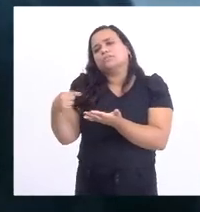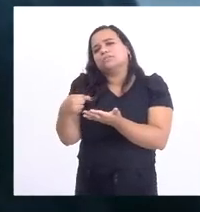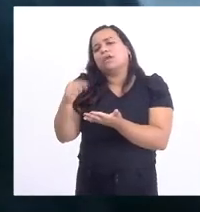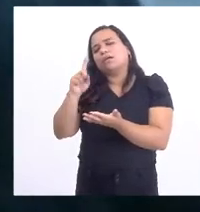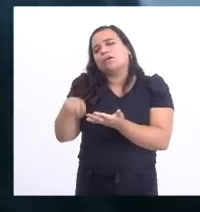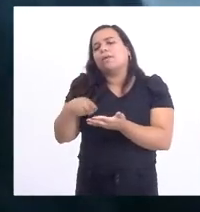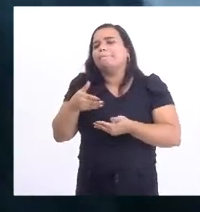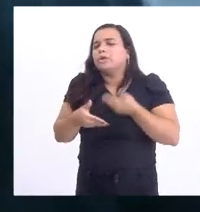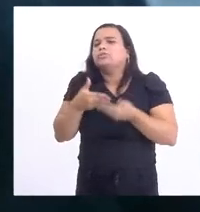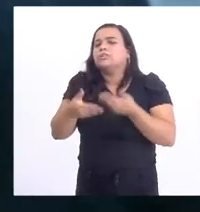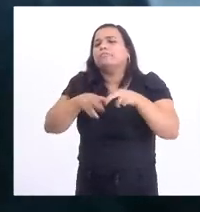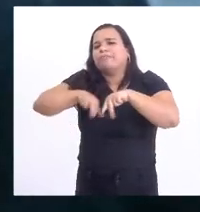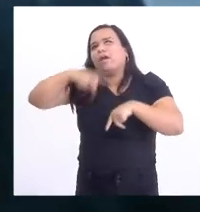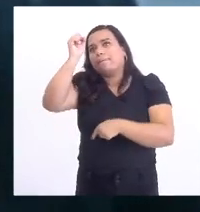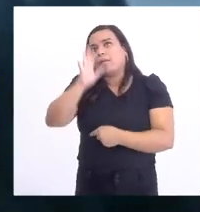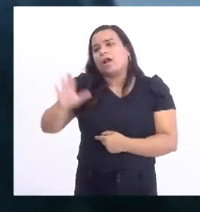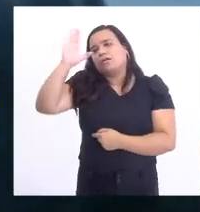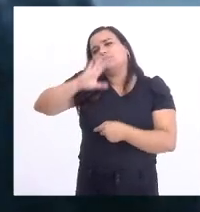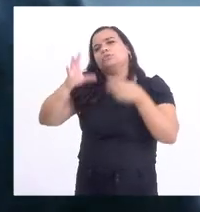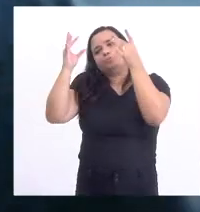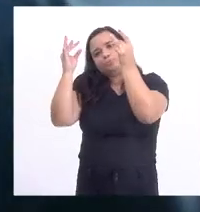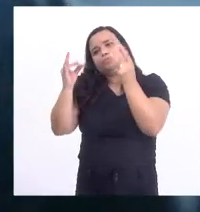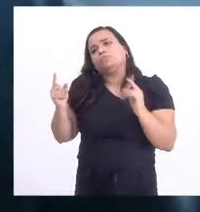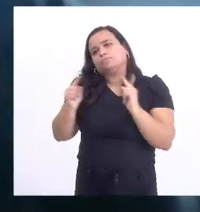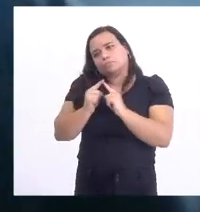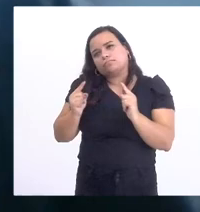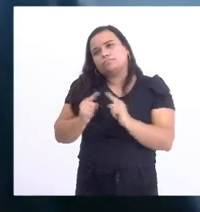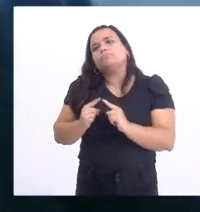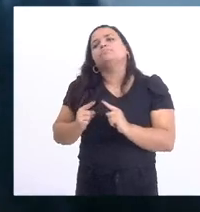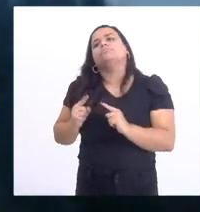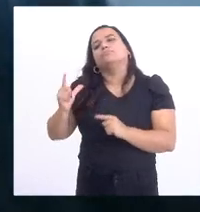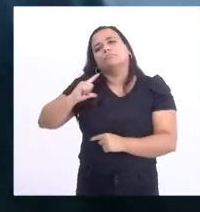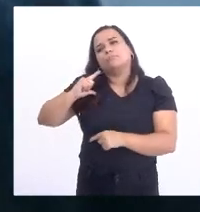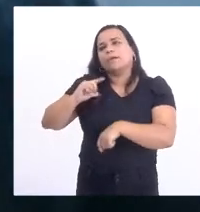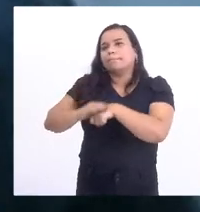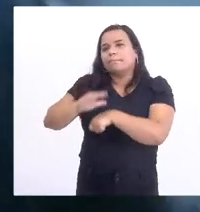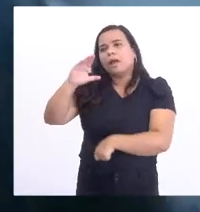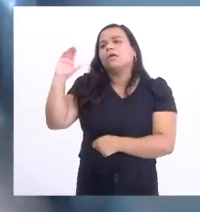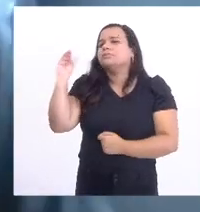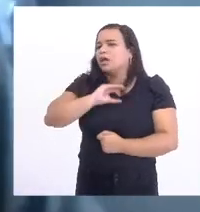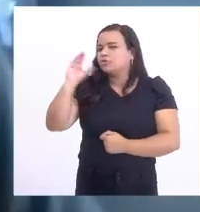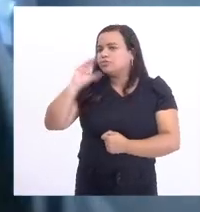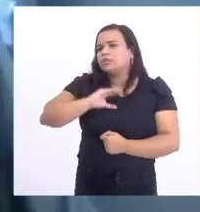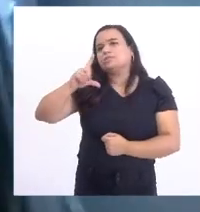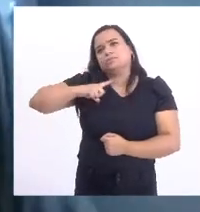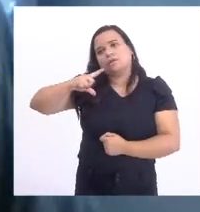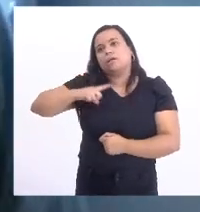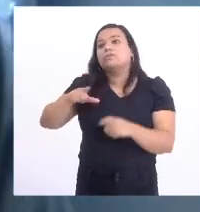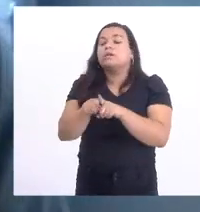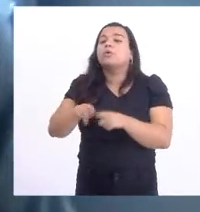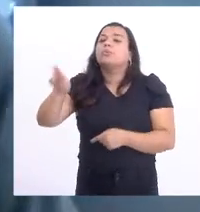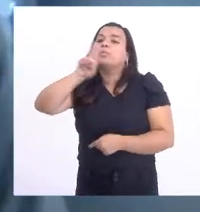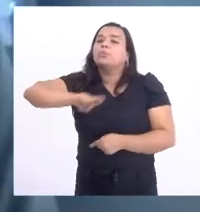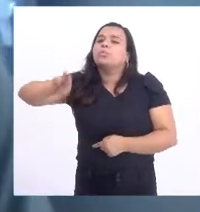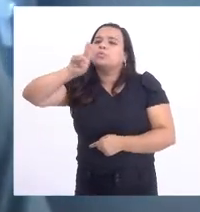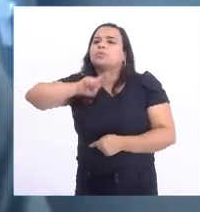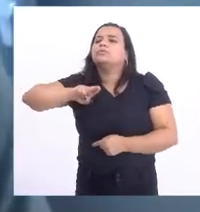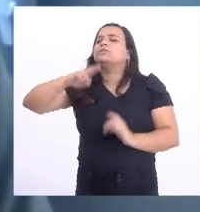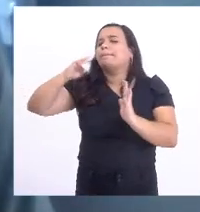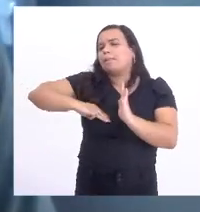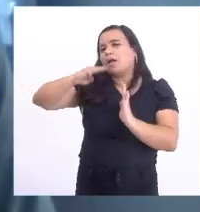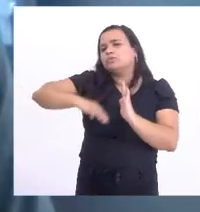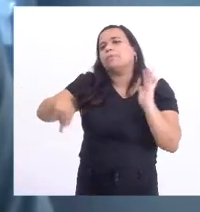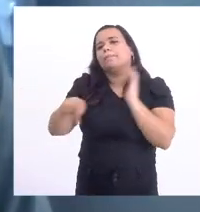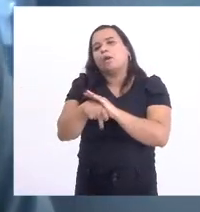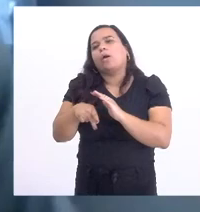procedimentos nacionais que estão mais agilizados, inclusive usando métodos do próprio